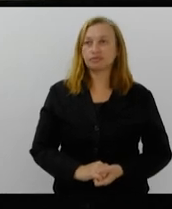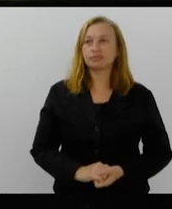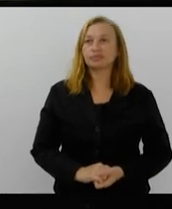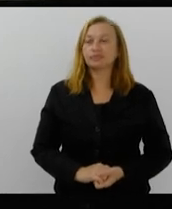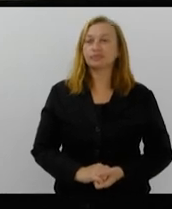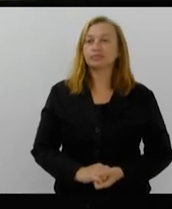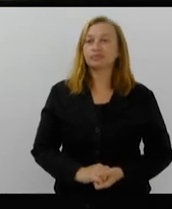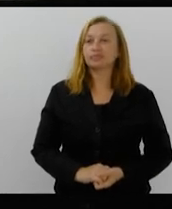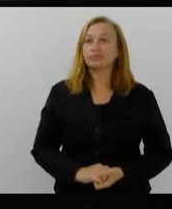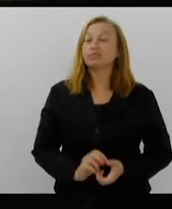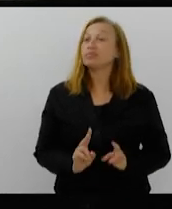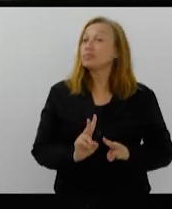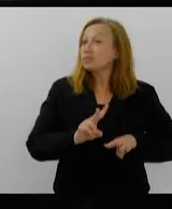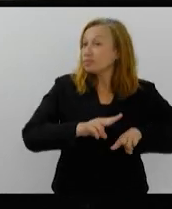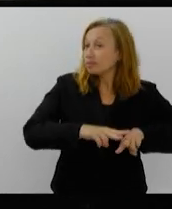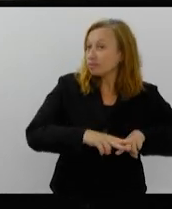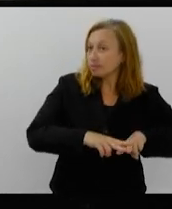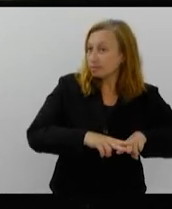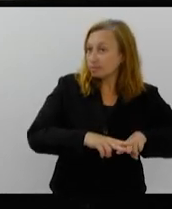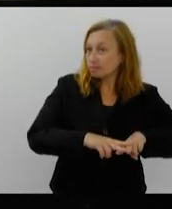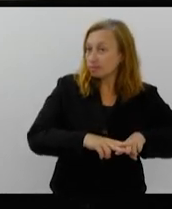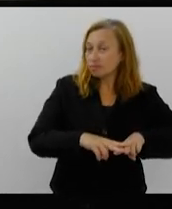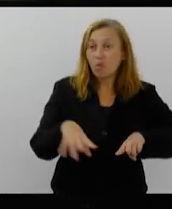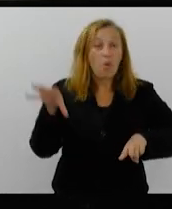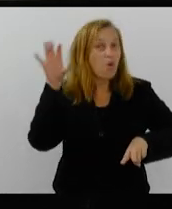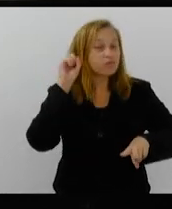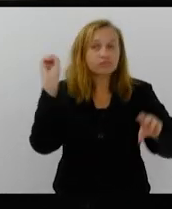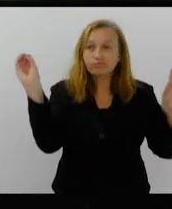Ele é preso sem ao menos ser escutado.